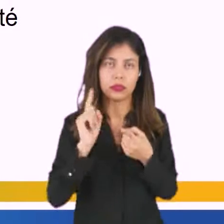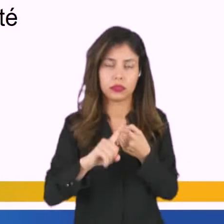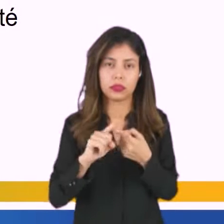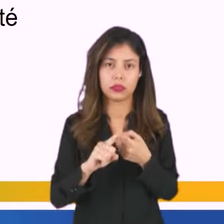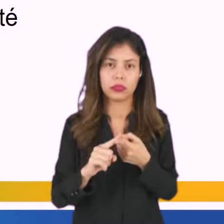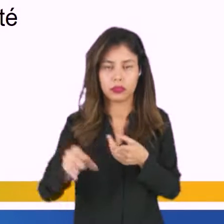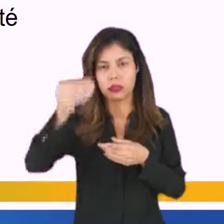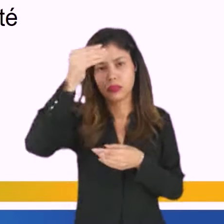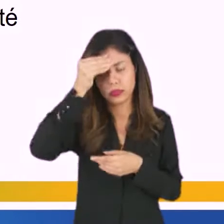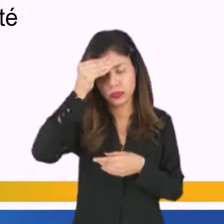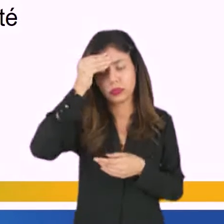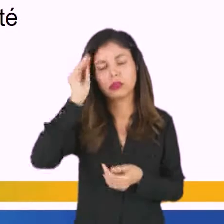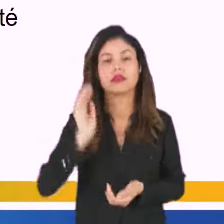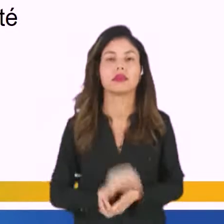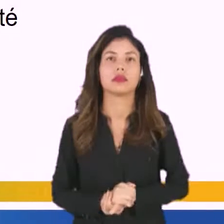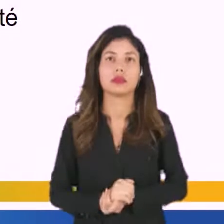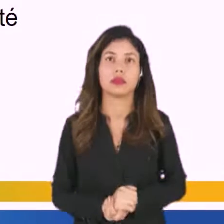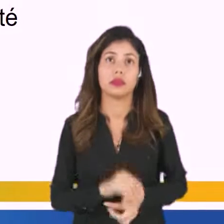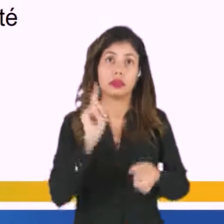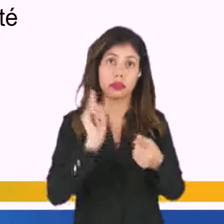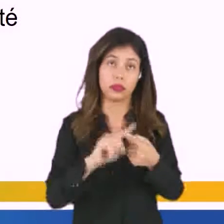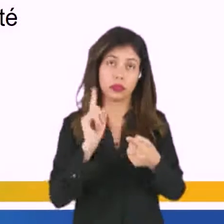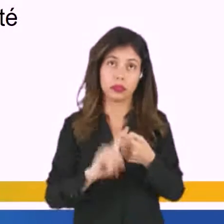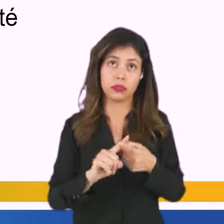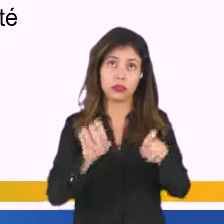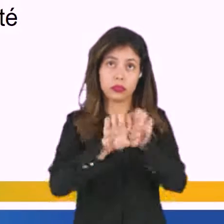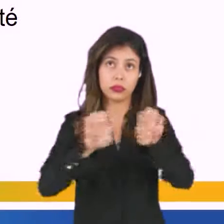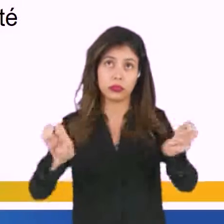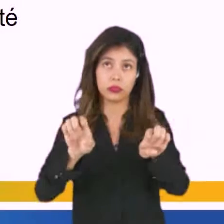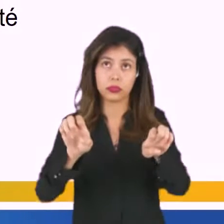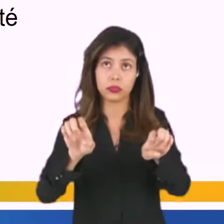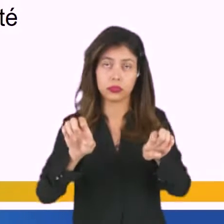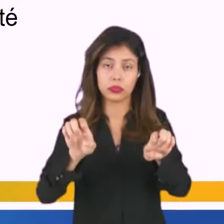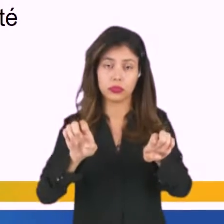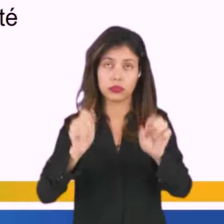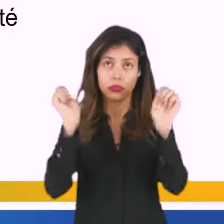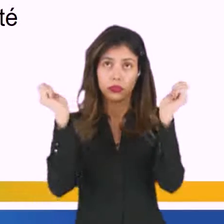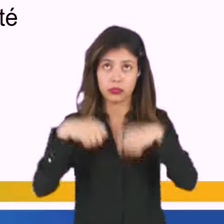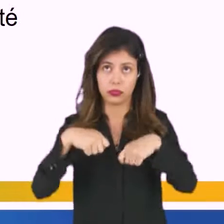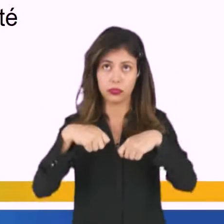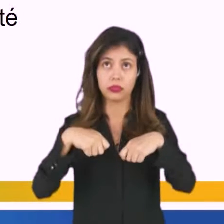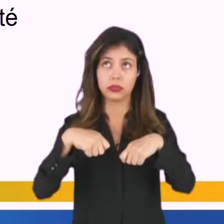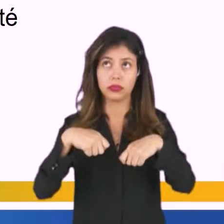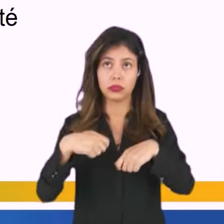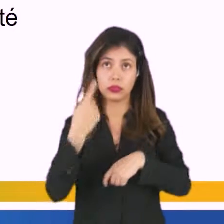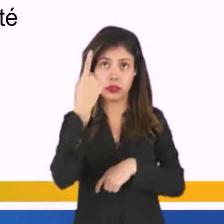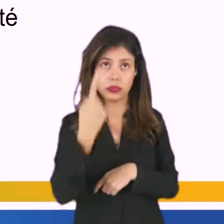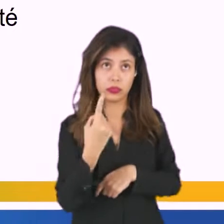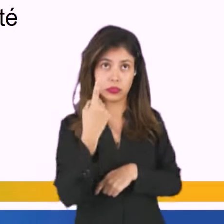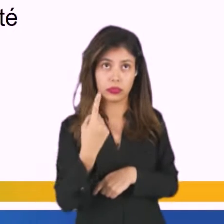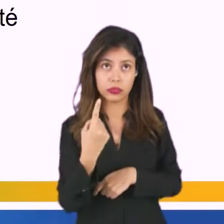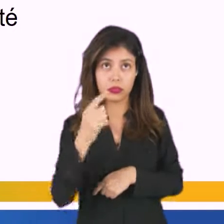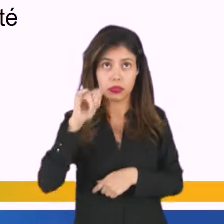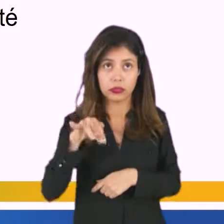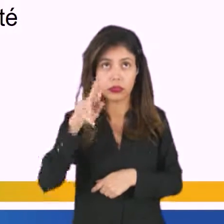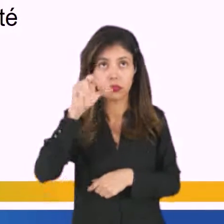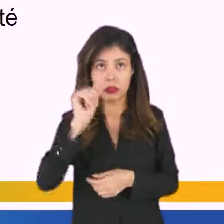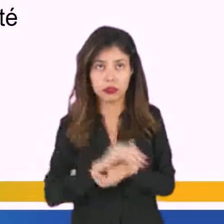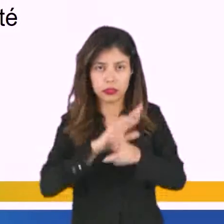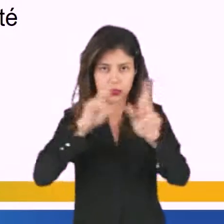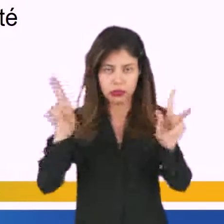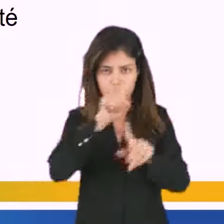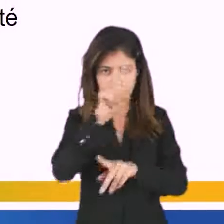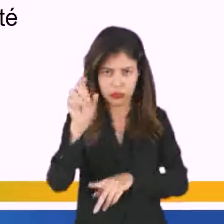nós vamos fixarmos como a primeira equação uma das que possui o coeficiente da primeira